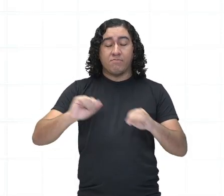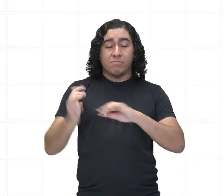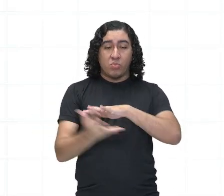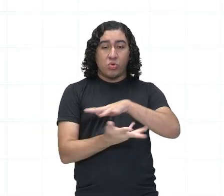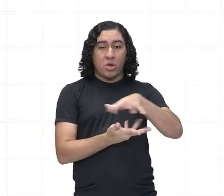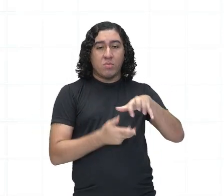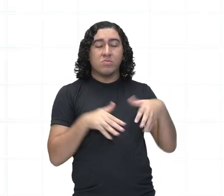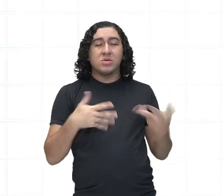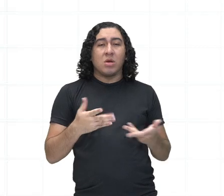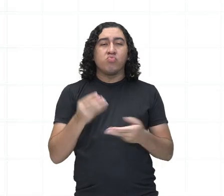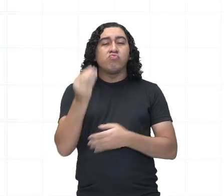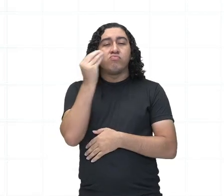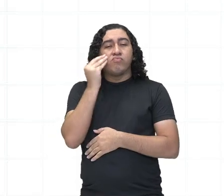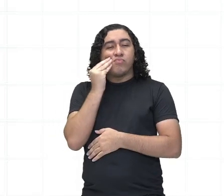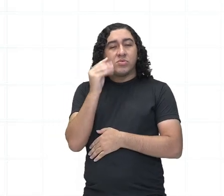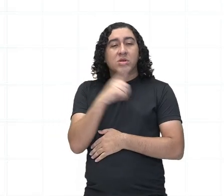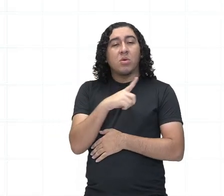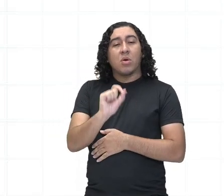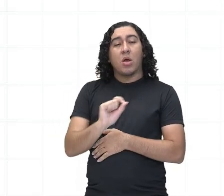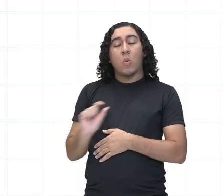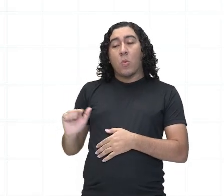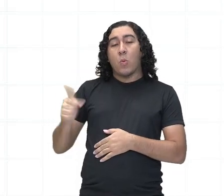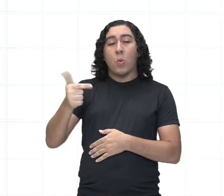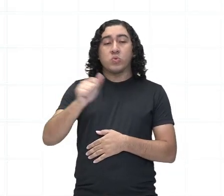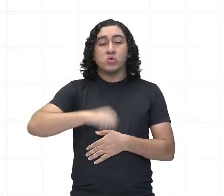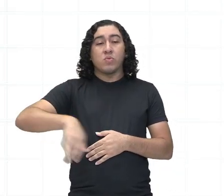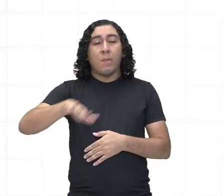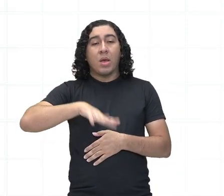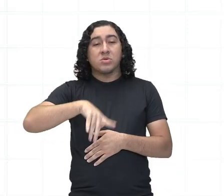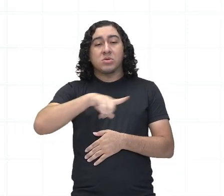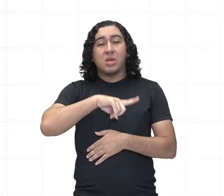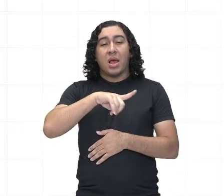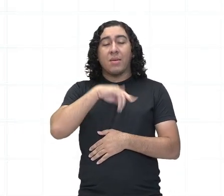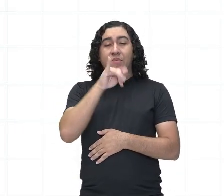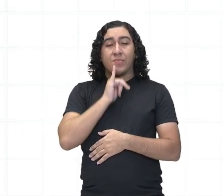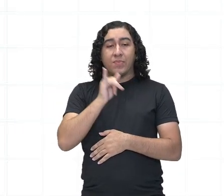uma viagem aí para um ambiente de